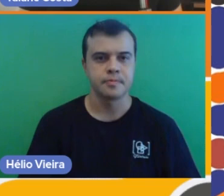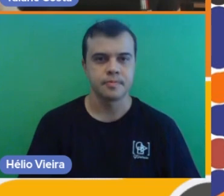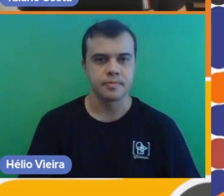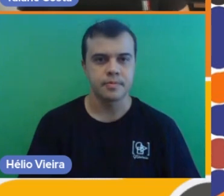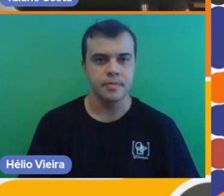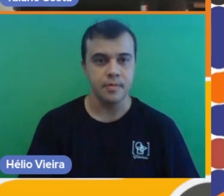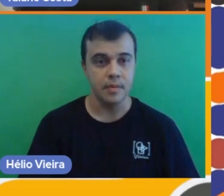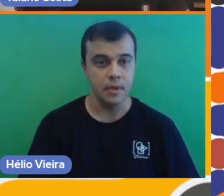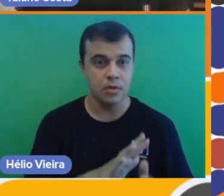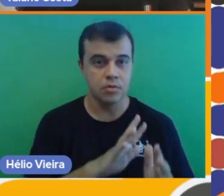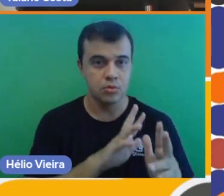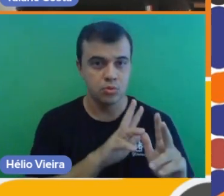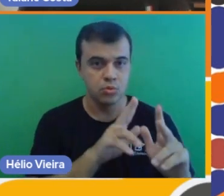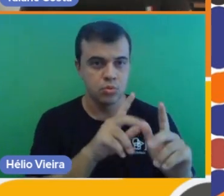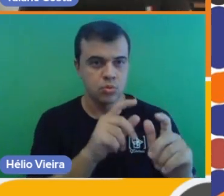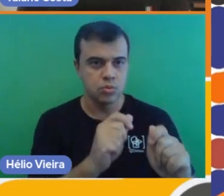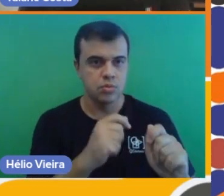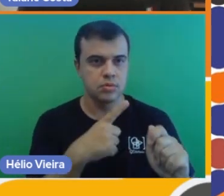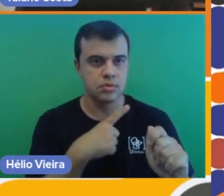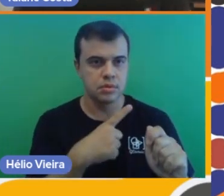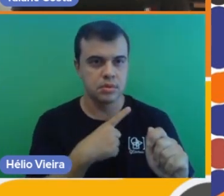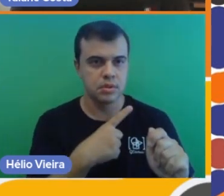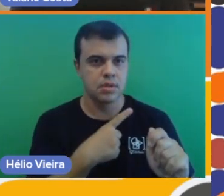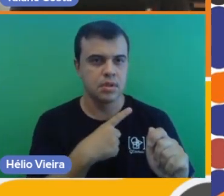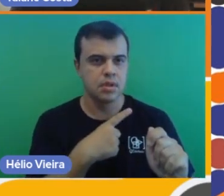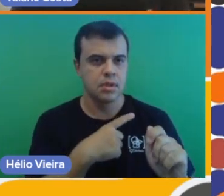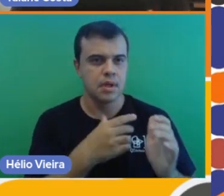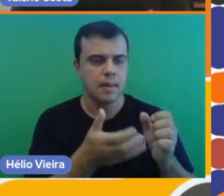Com base, né, nessa base